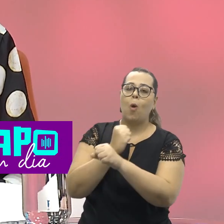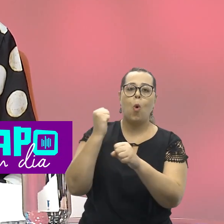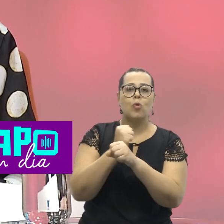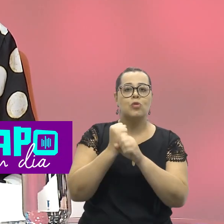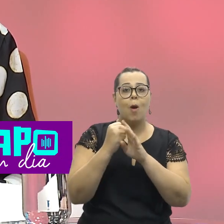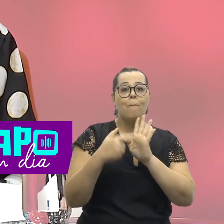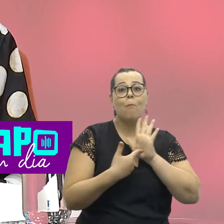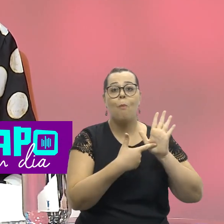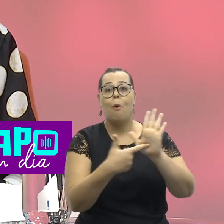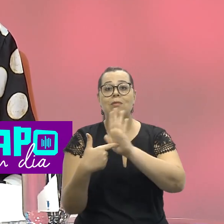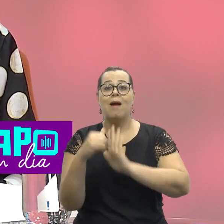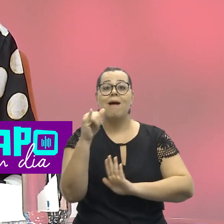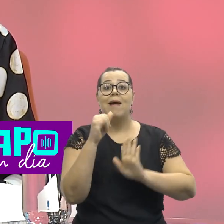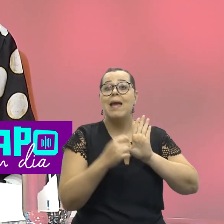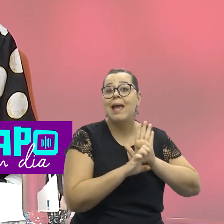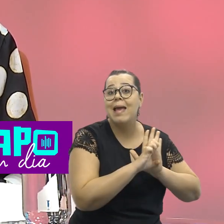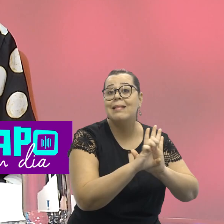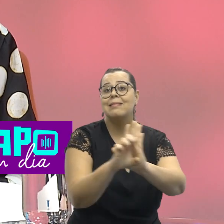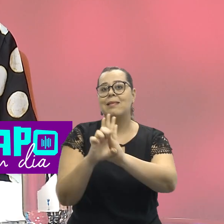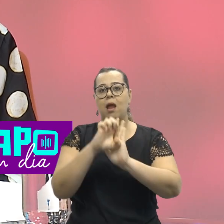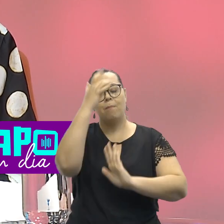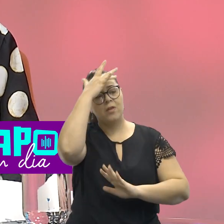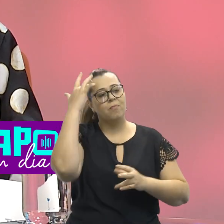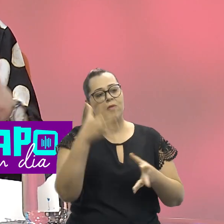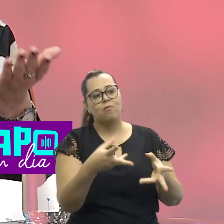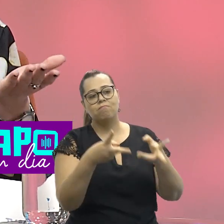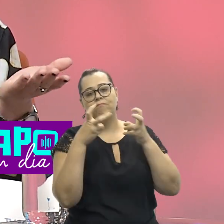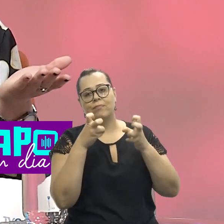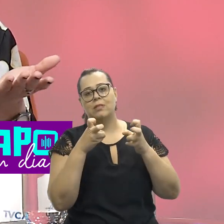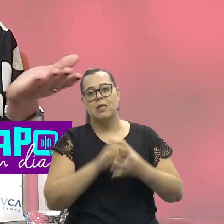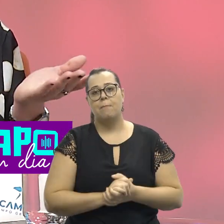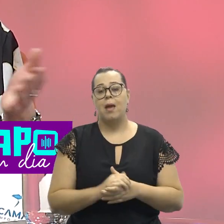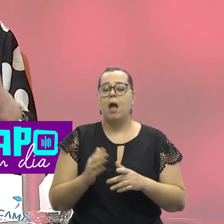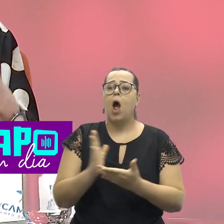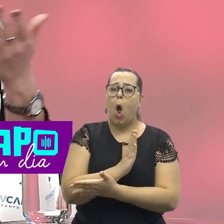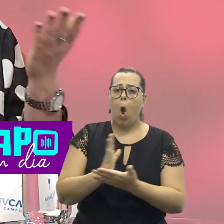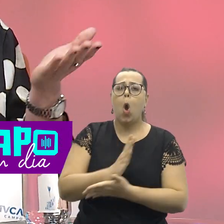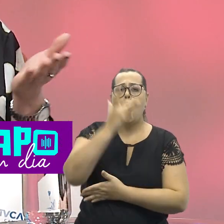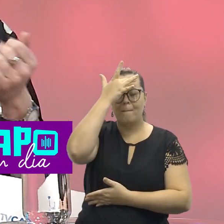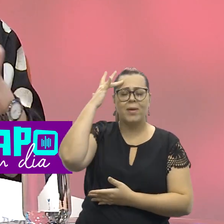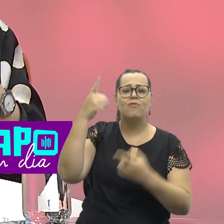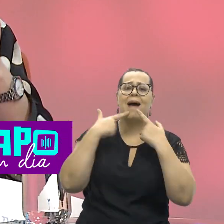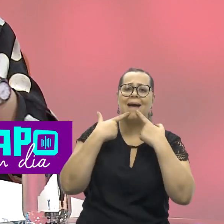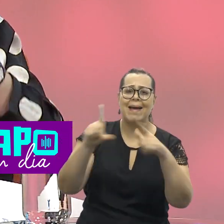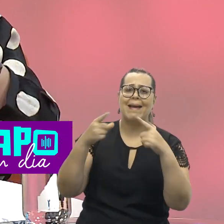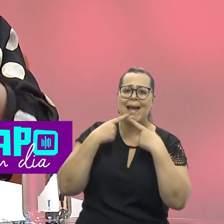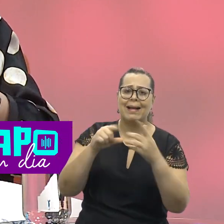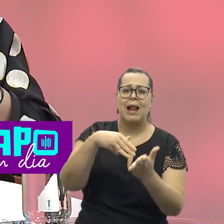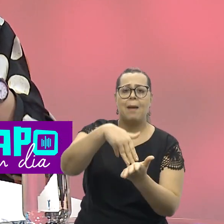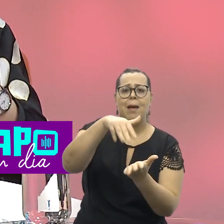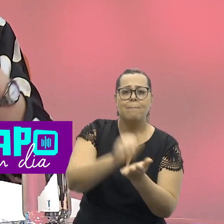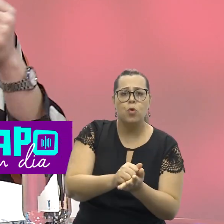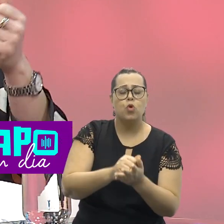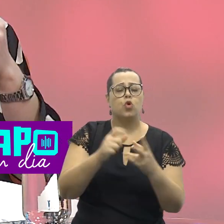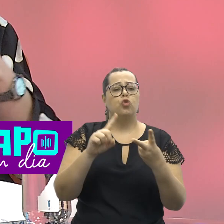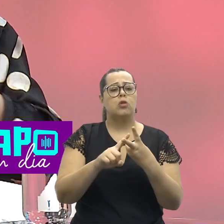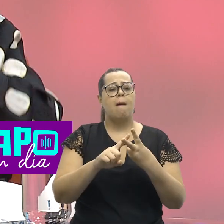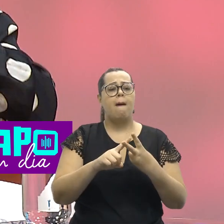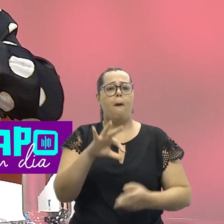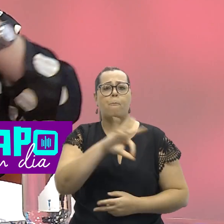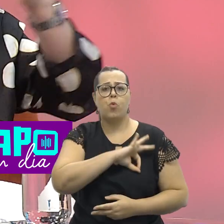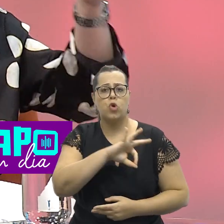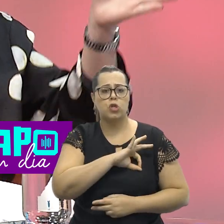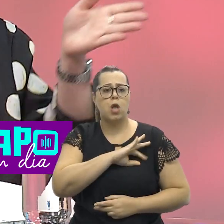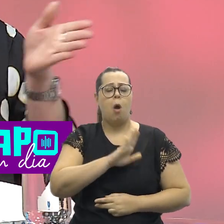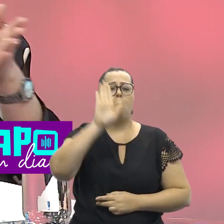de exemplo, né? Exato. Que sirva de exemplo. E as pessoas, inclusive, reclamam, né? A multa, a blitz, acaba